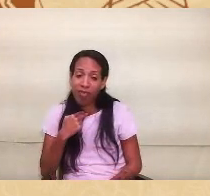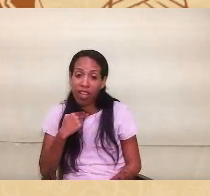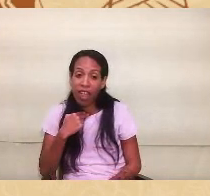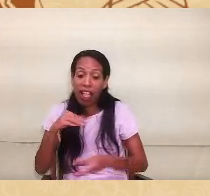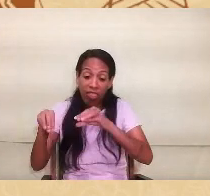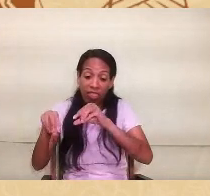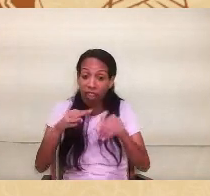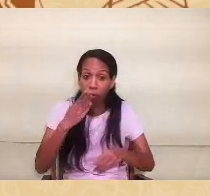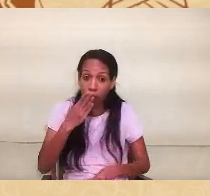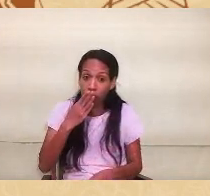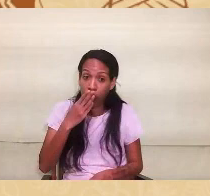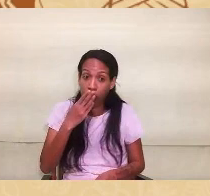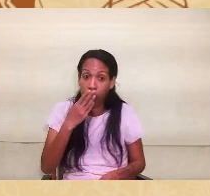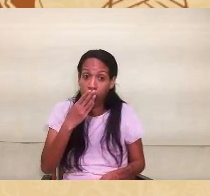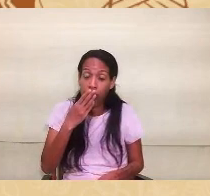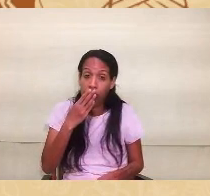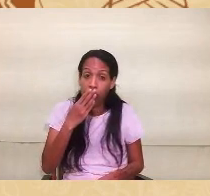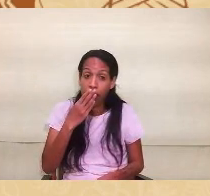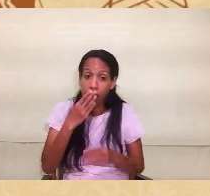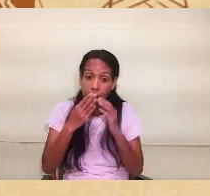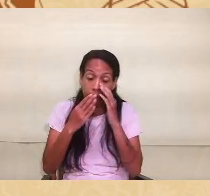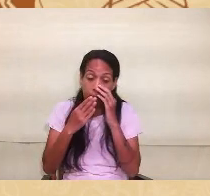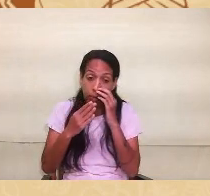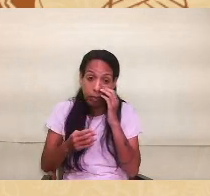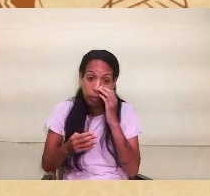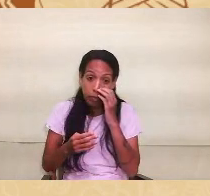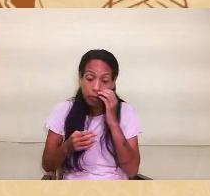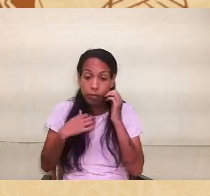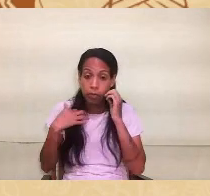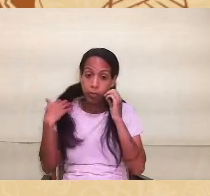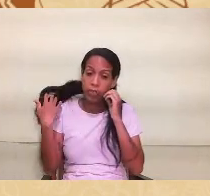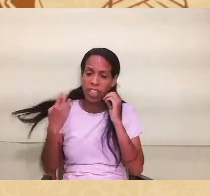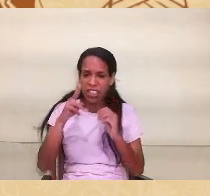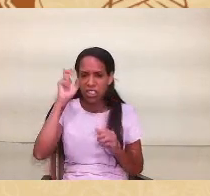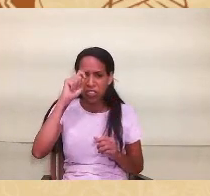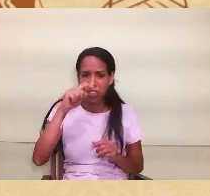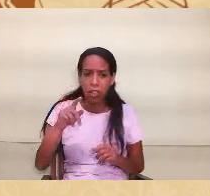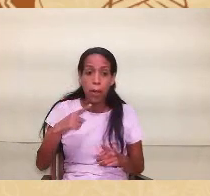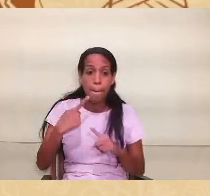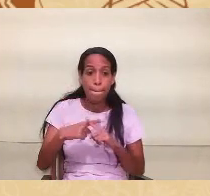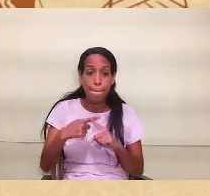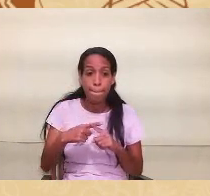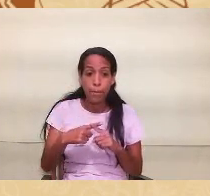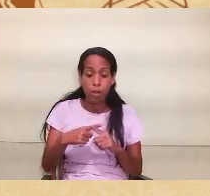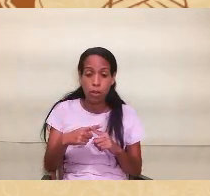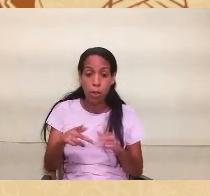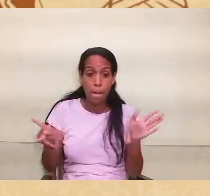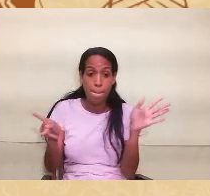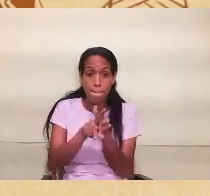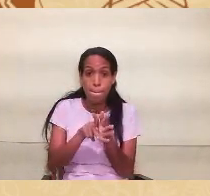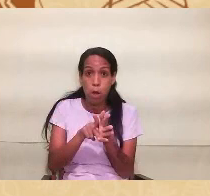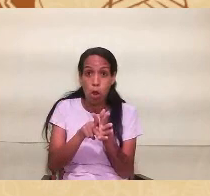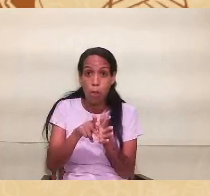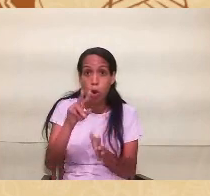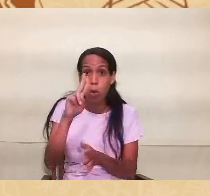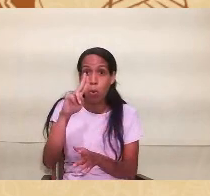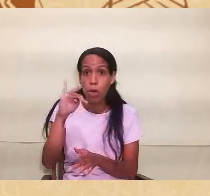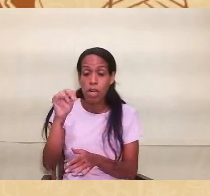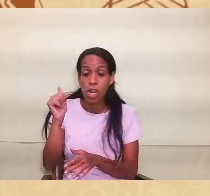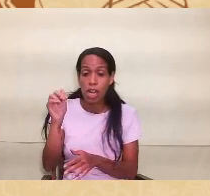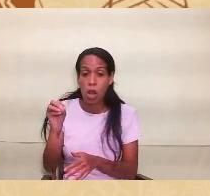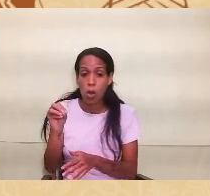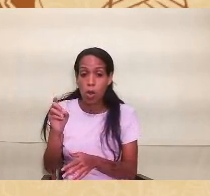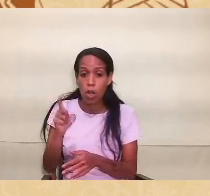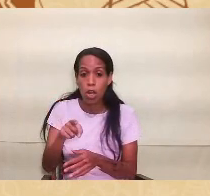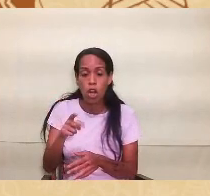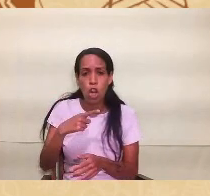é, infelizmente, olha só como é complicado. Por que para mim, infelizmente? Porque ele é próprio da União. Nós estamos ainda